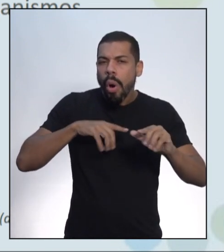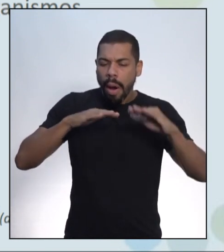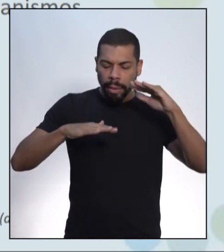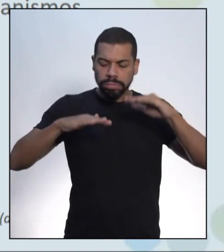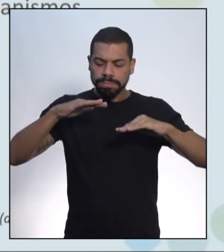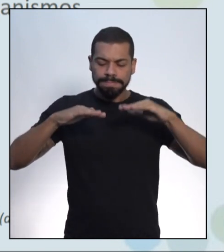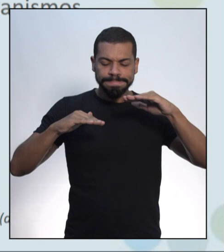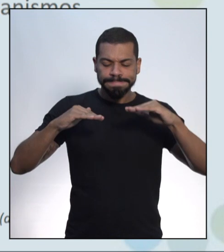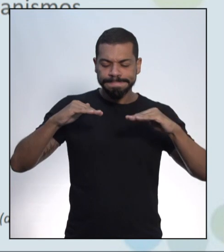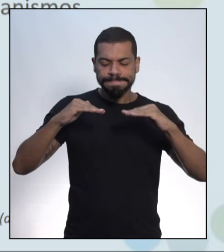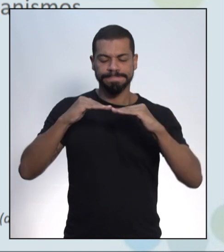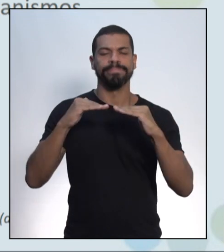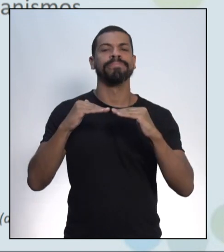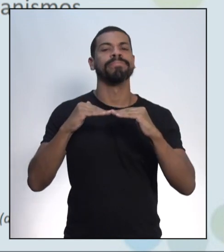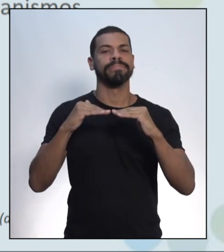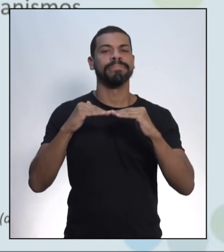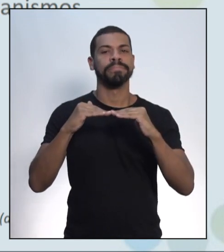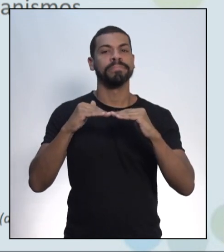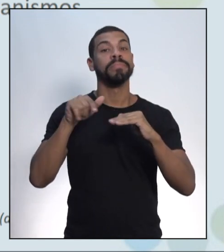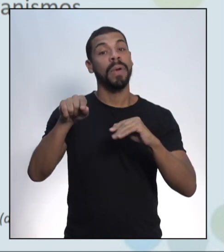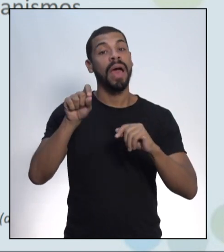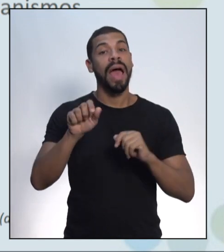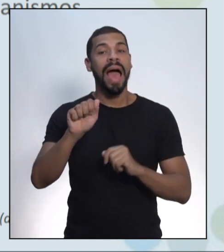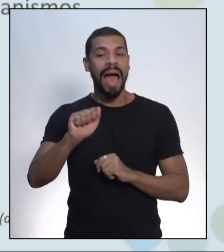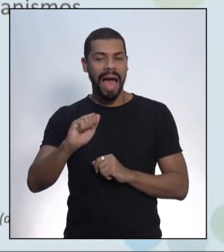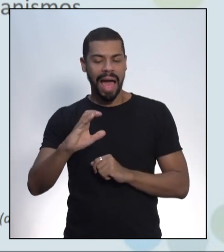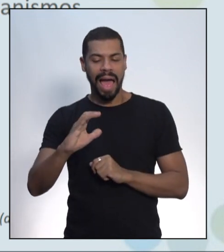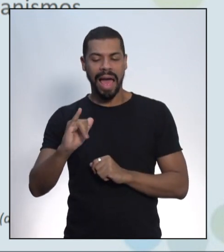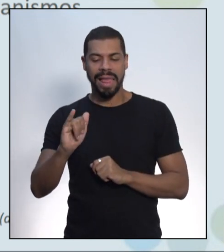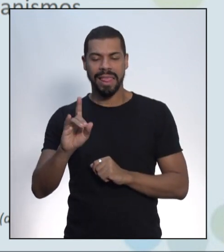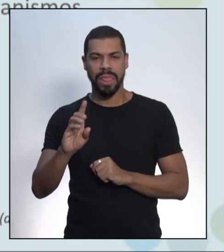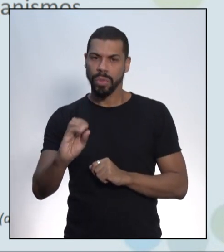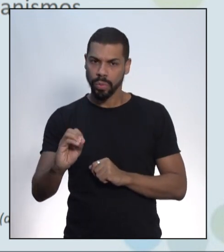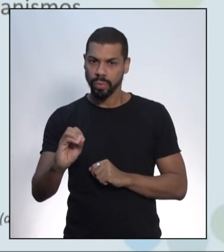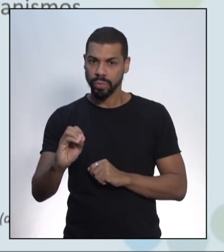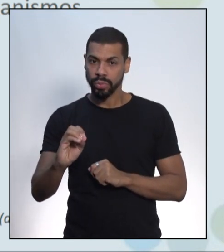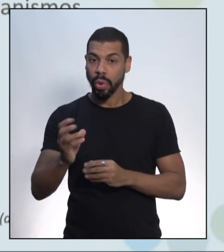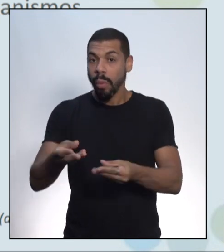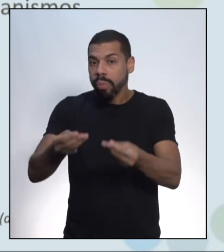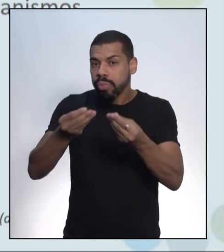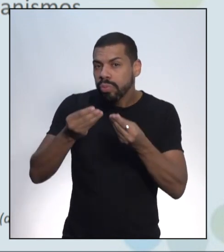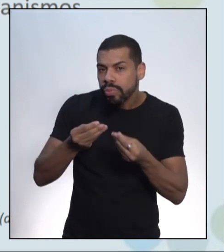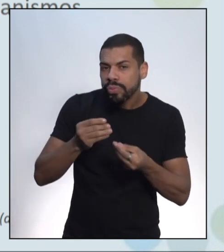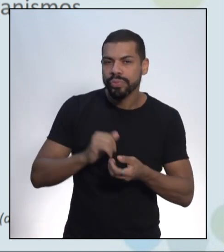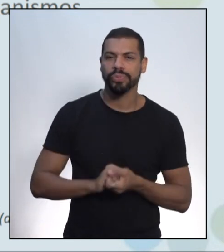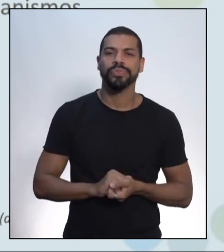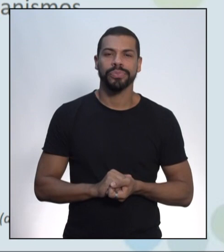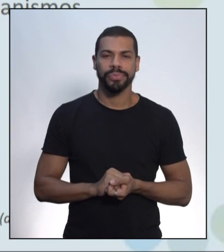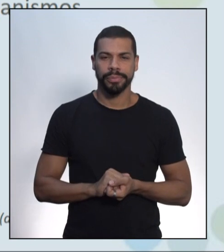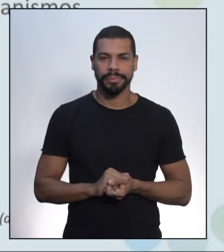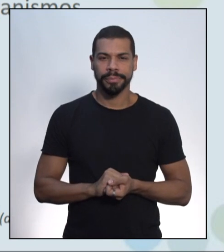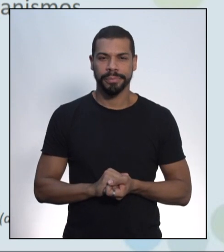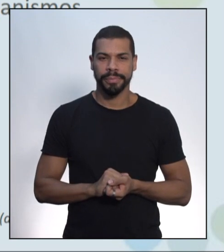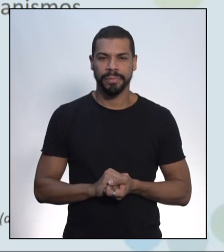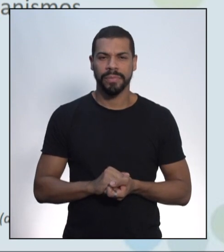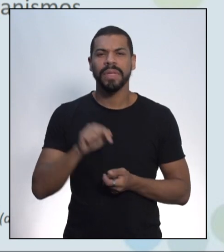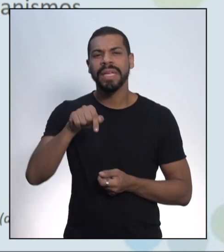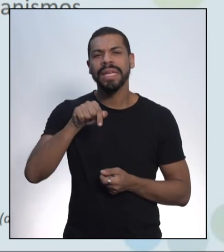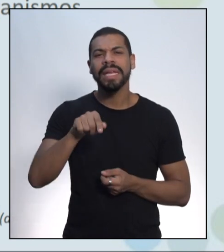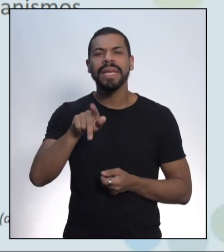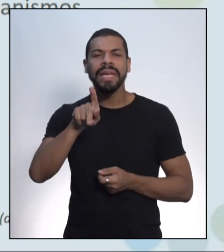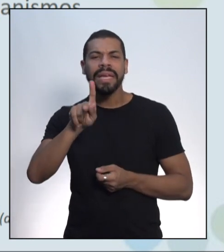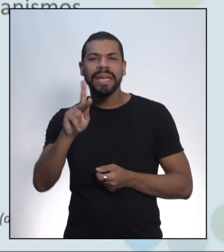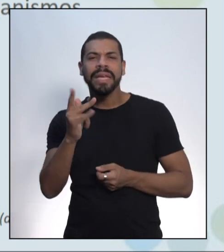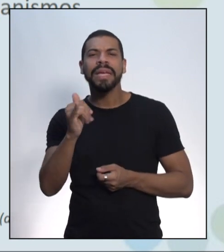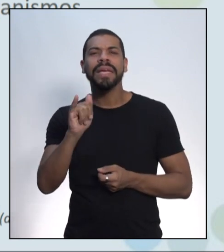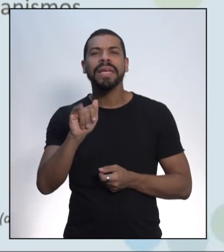estabilidade entre esse ácido, que vai me dar quem? O hipocloroso. Né? E esse hipocloroso,